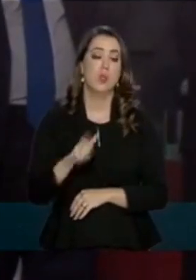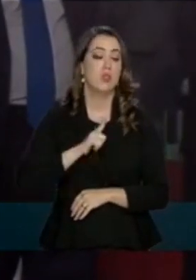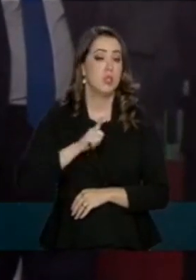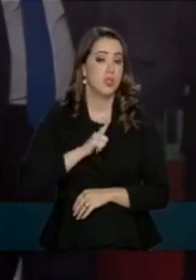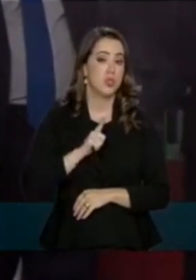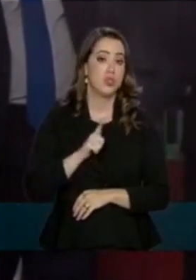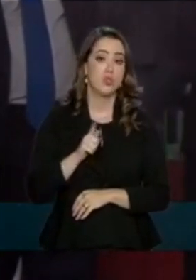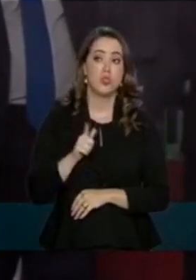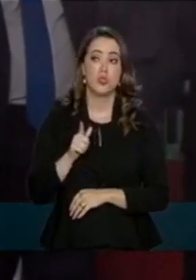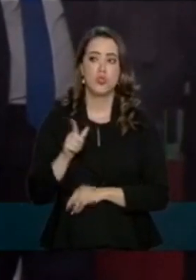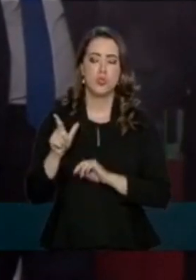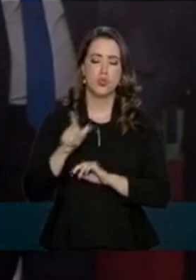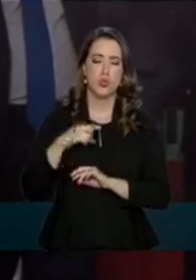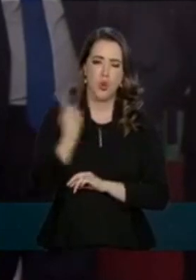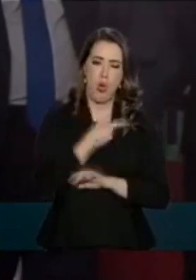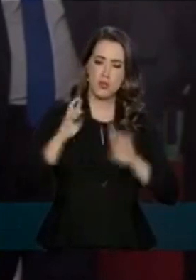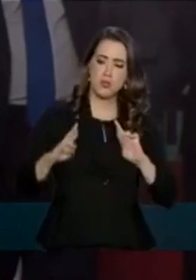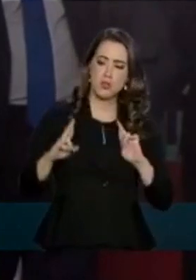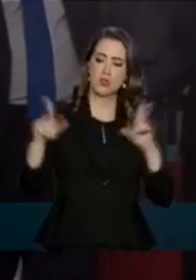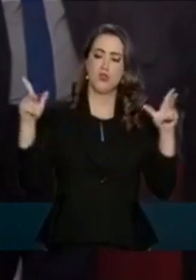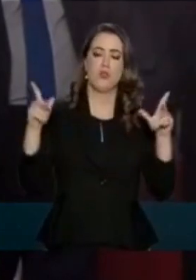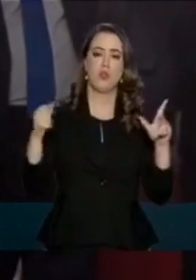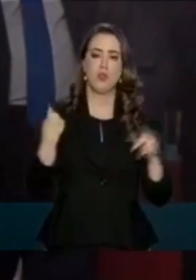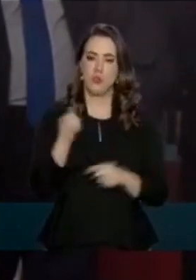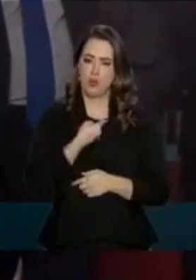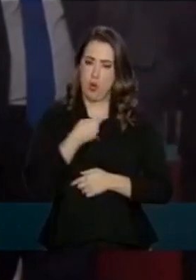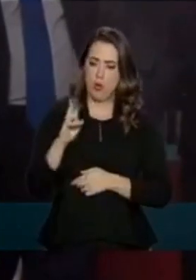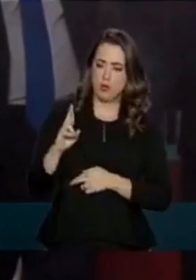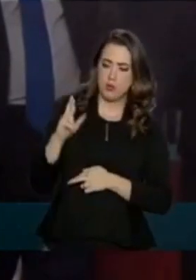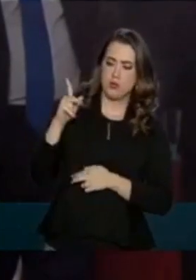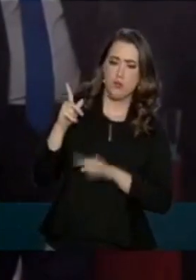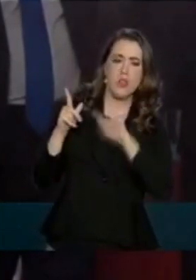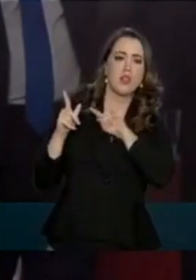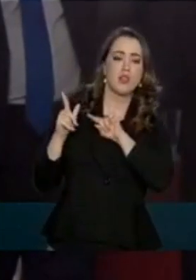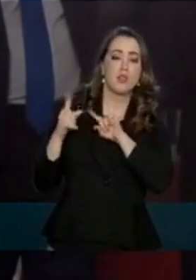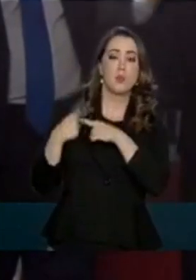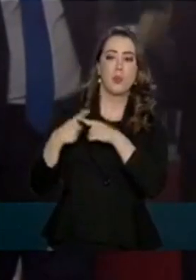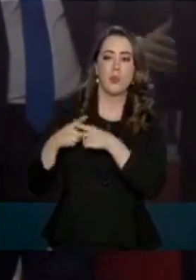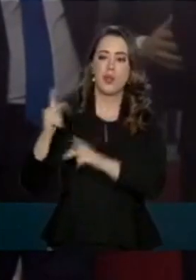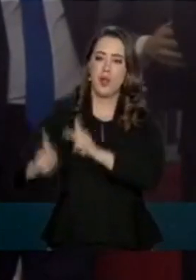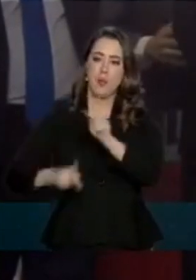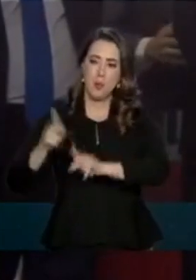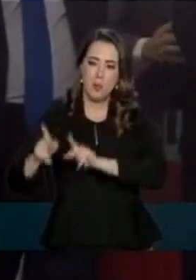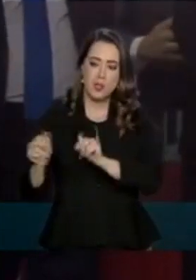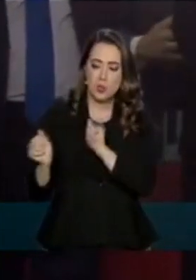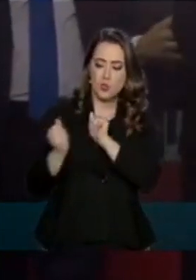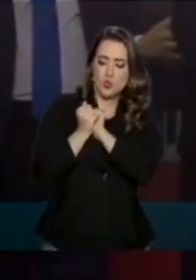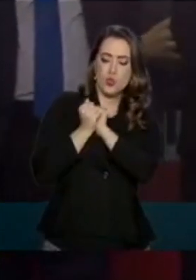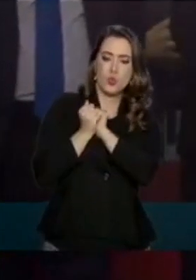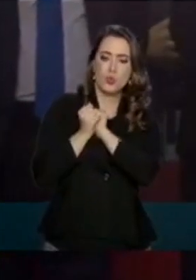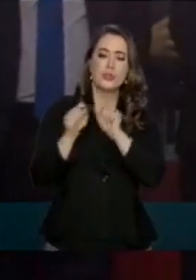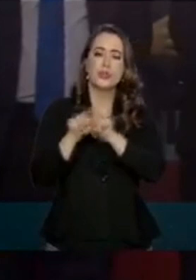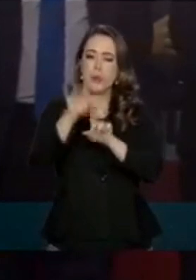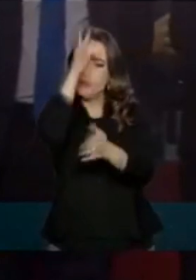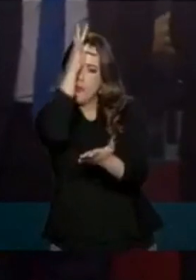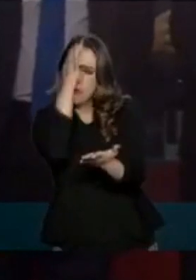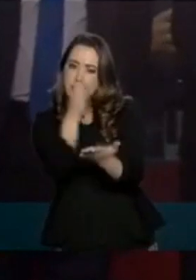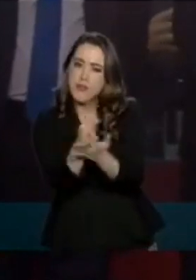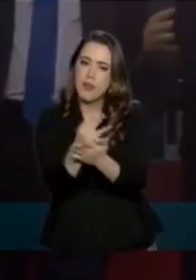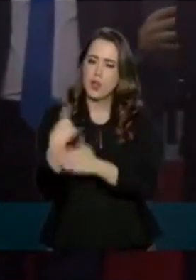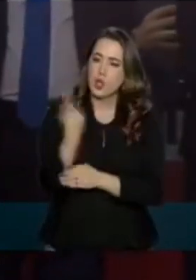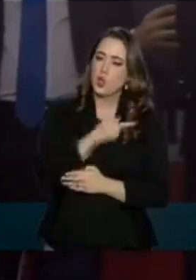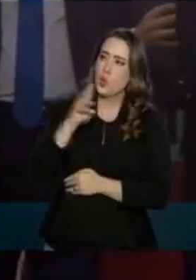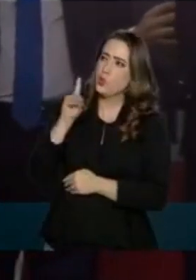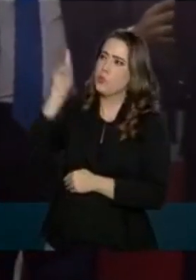Tínhamos o que os outros não tinham. Nós tínhamos o povo ao nosso lado e muita fé em nosso Deus,